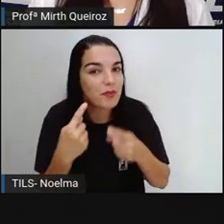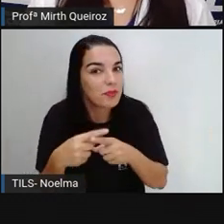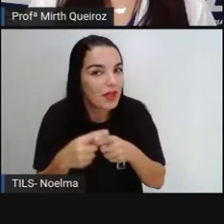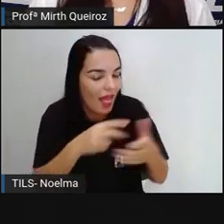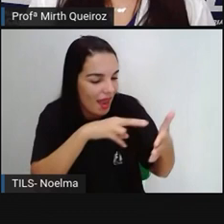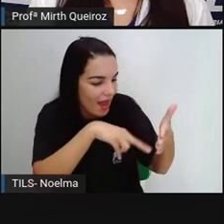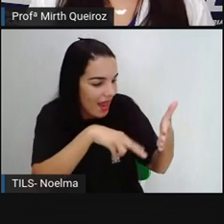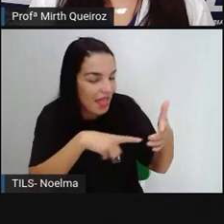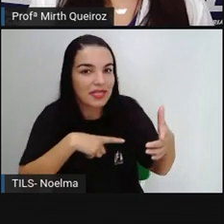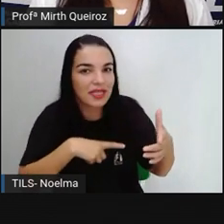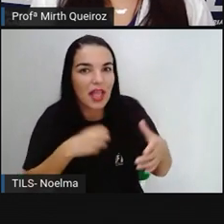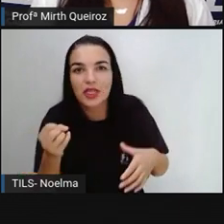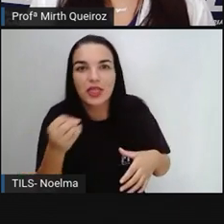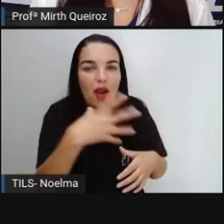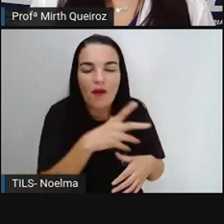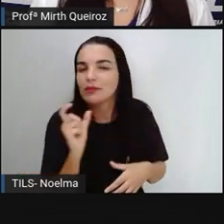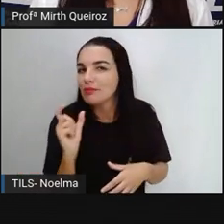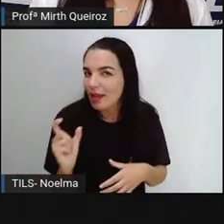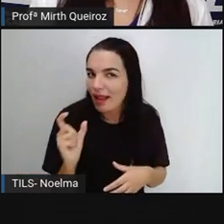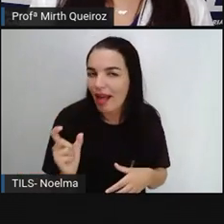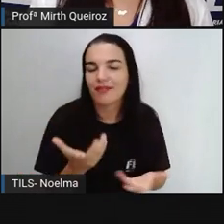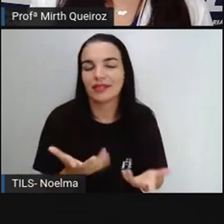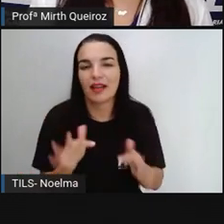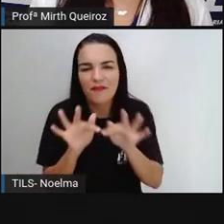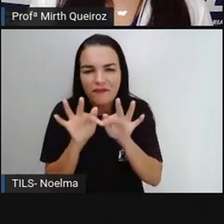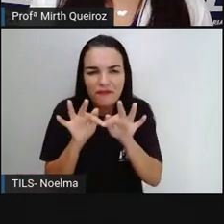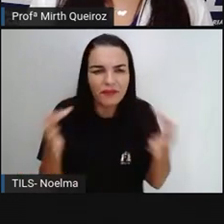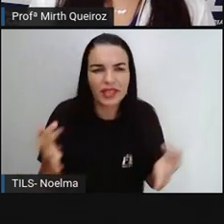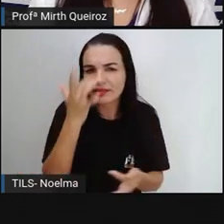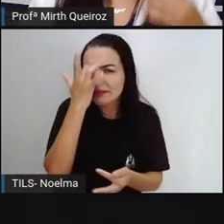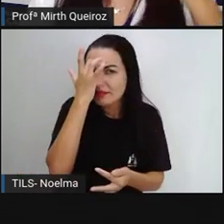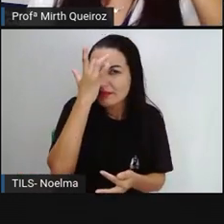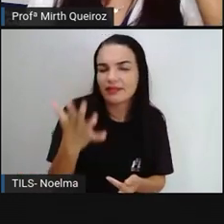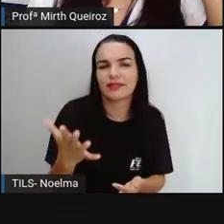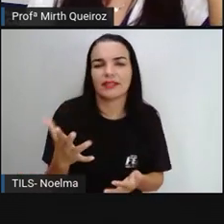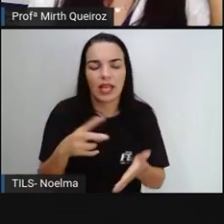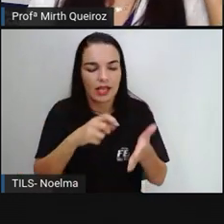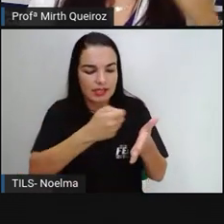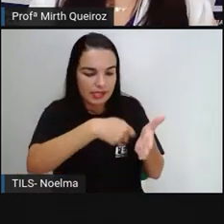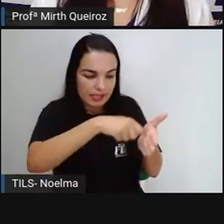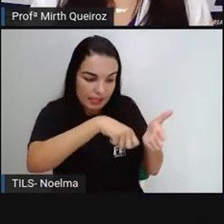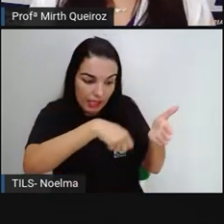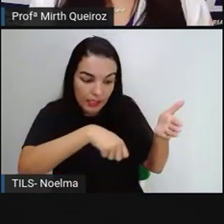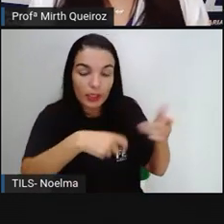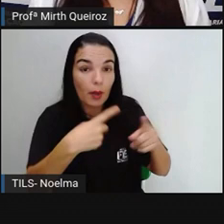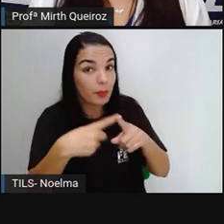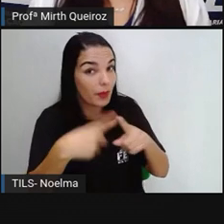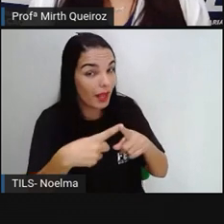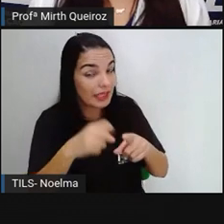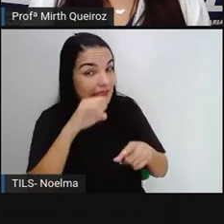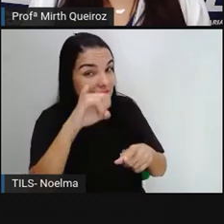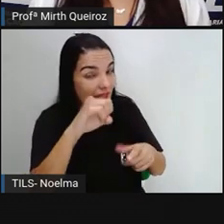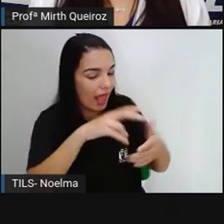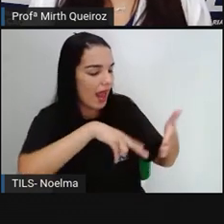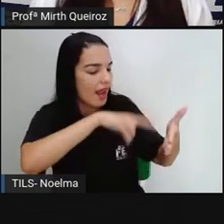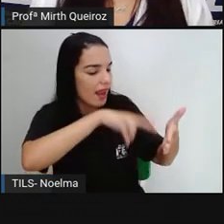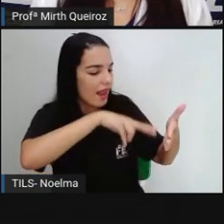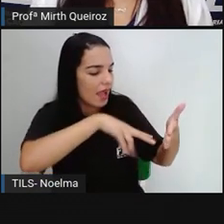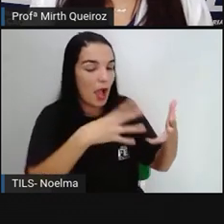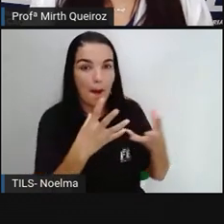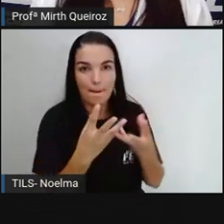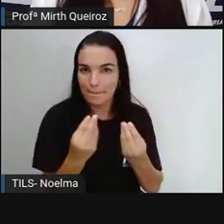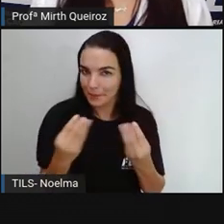descobrindo palavras novas, né? Facilita a nossa escrita, por quê? Porque quem lê muito